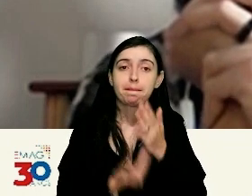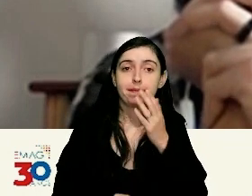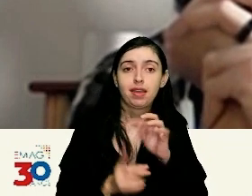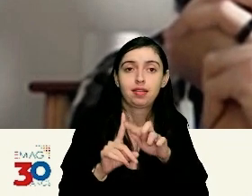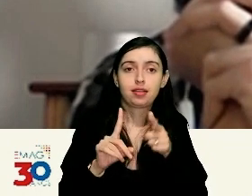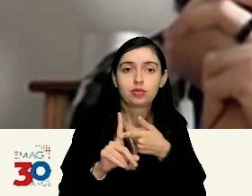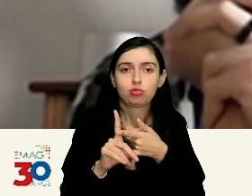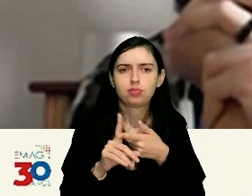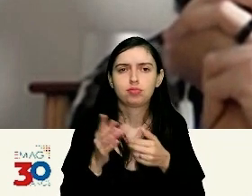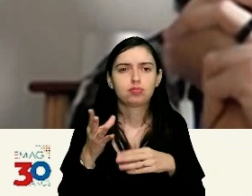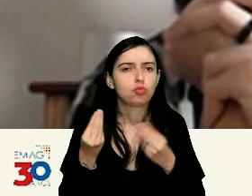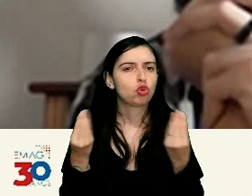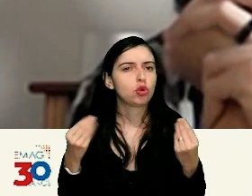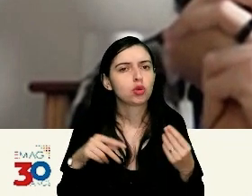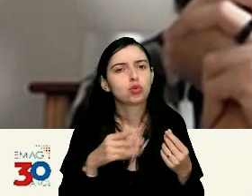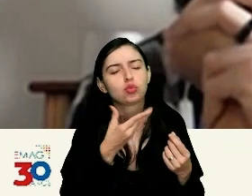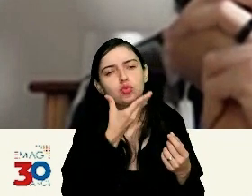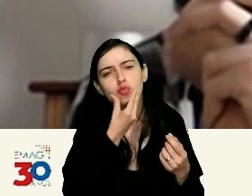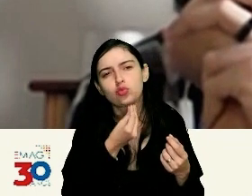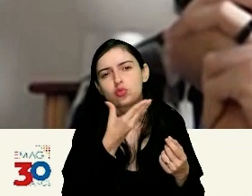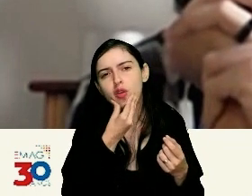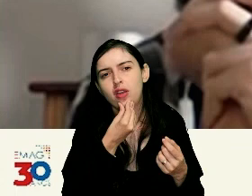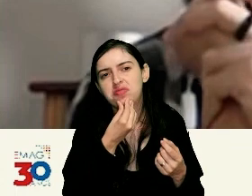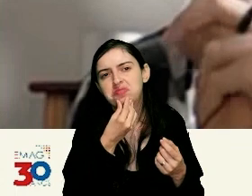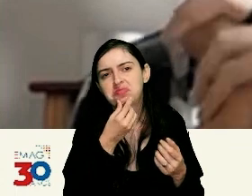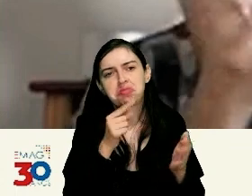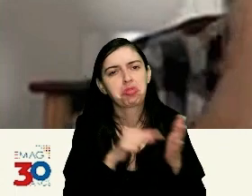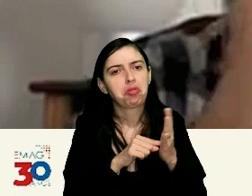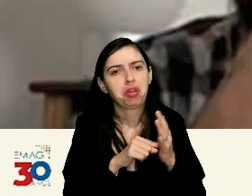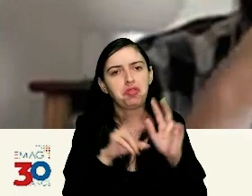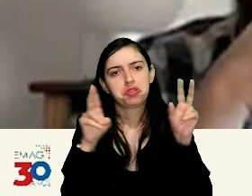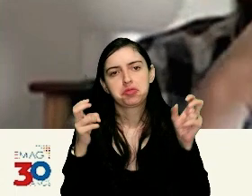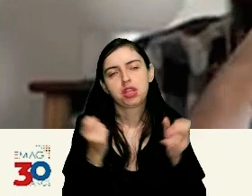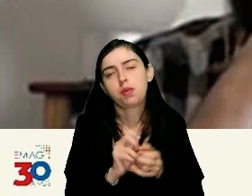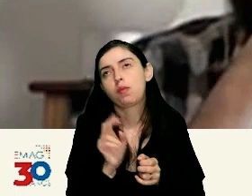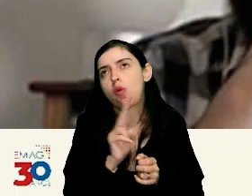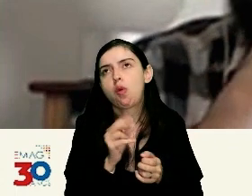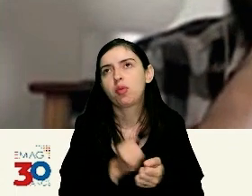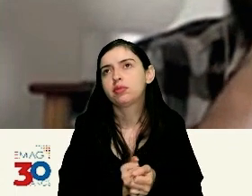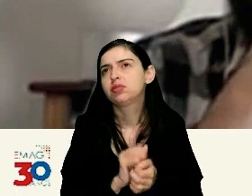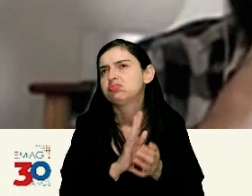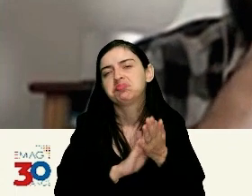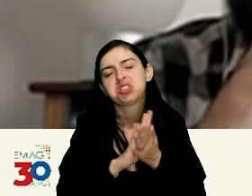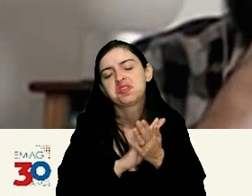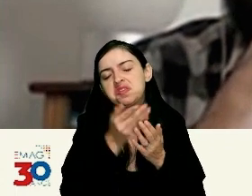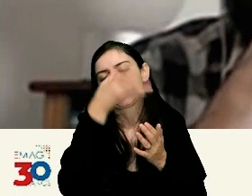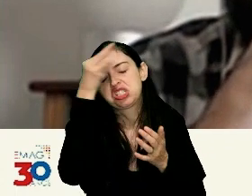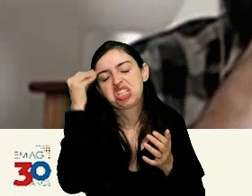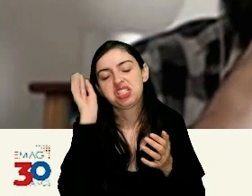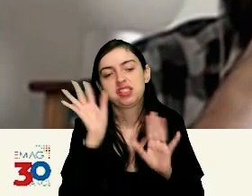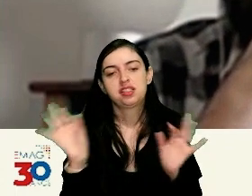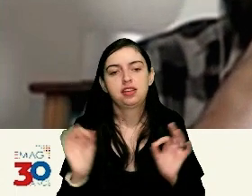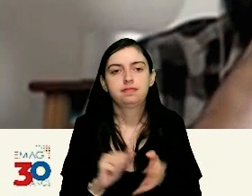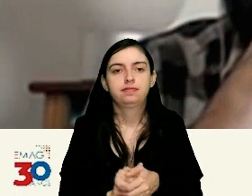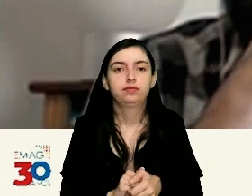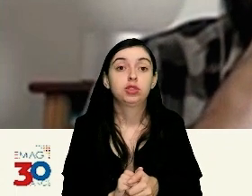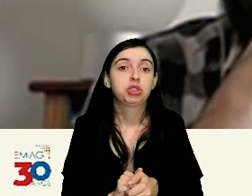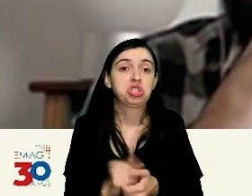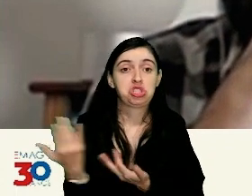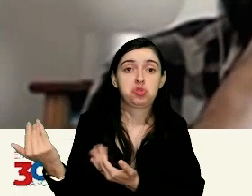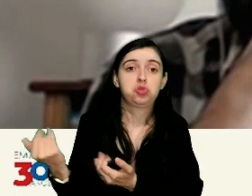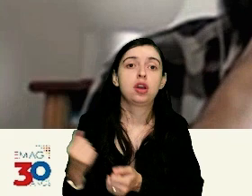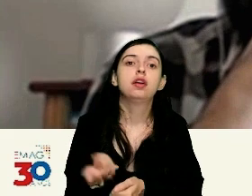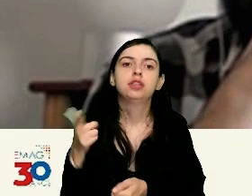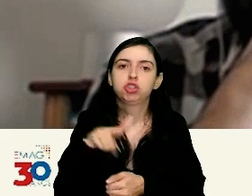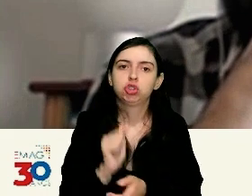que me relacionam ou não tocava no assunto ou falava vai passar. Vocês são jovens, tentem de novo. Isso